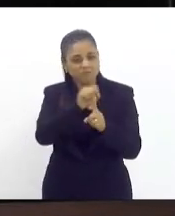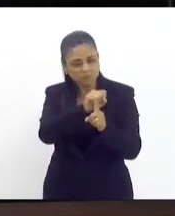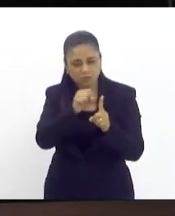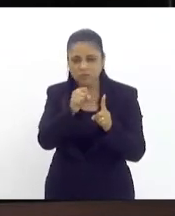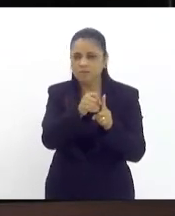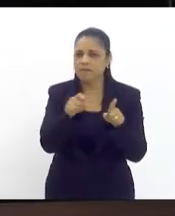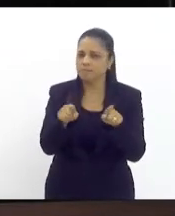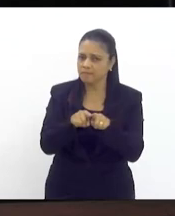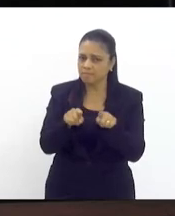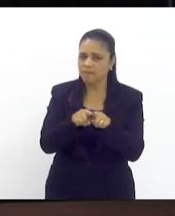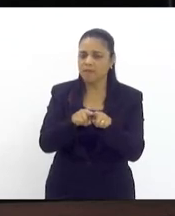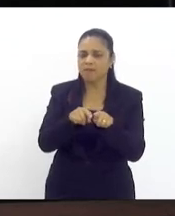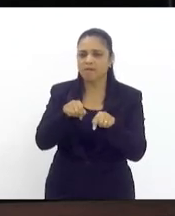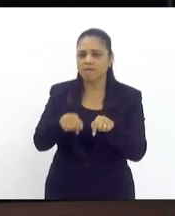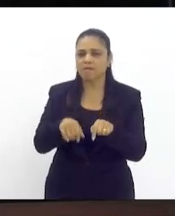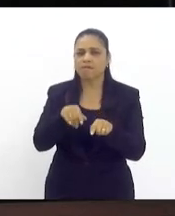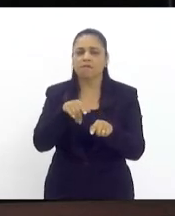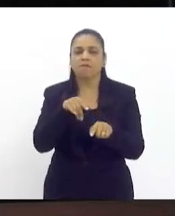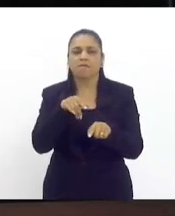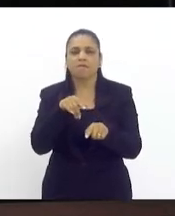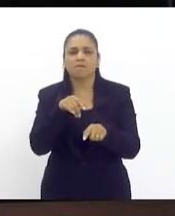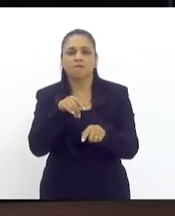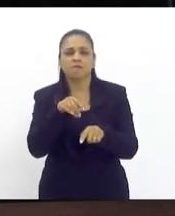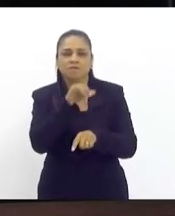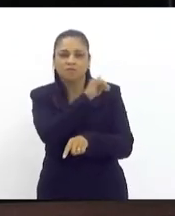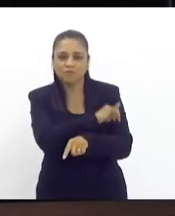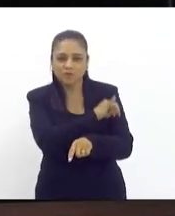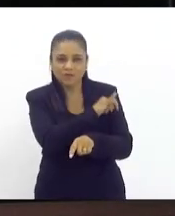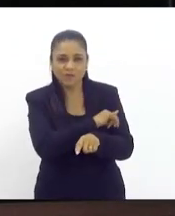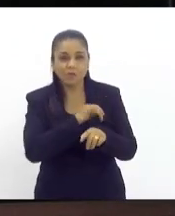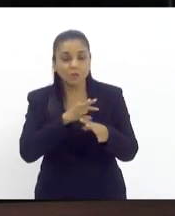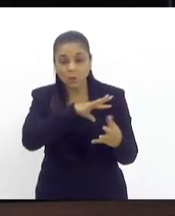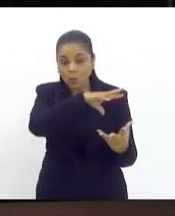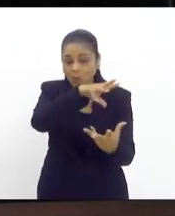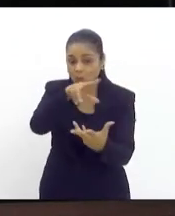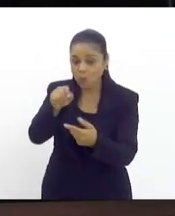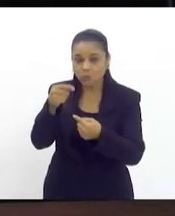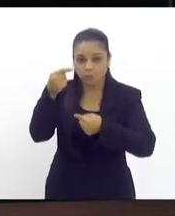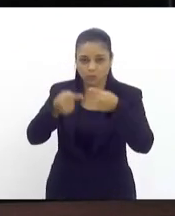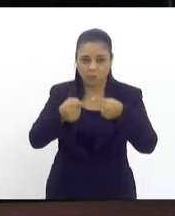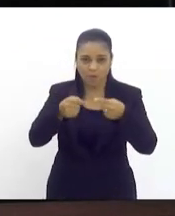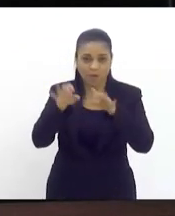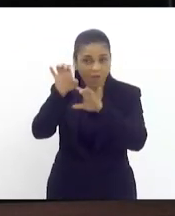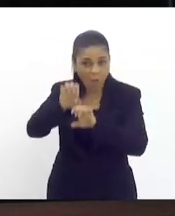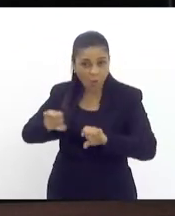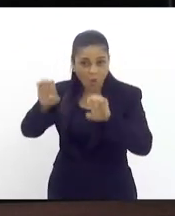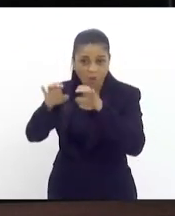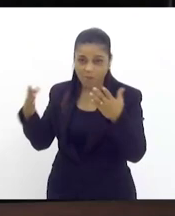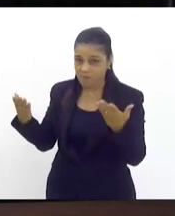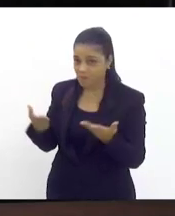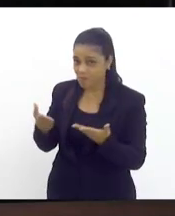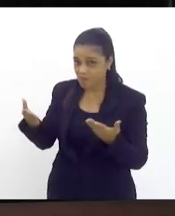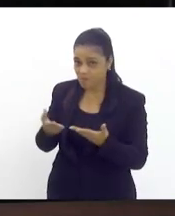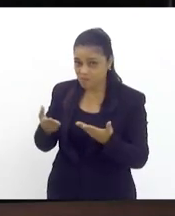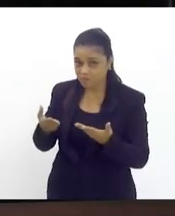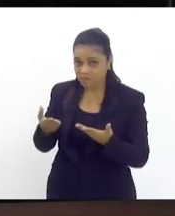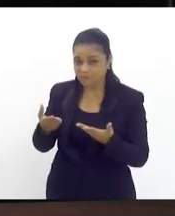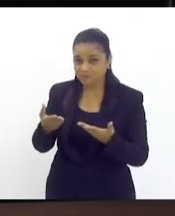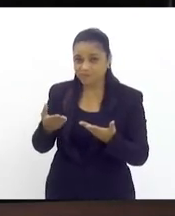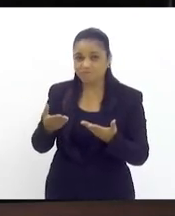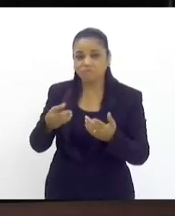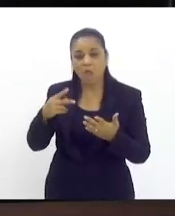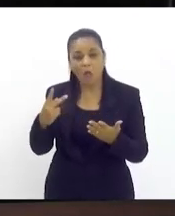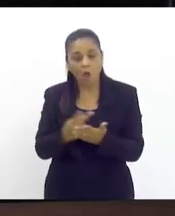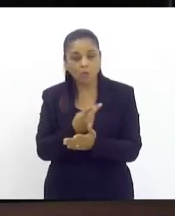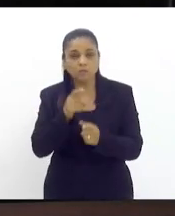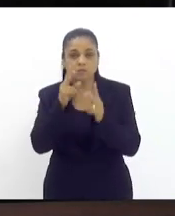brasileira ou carioca e Fluminense mas que está latente na sociedade mundial hoje na Europa né fruto do